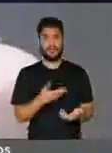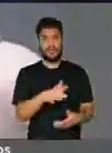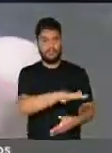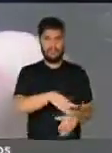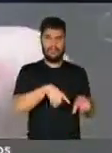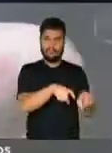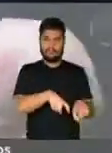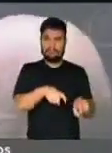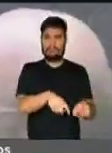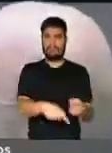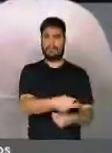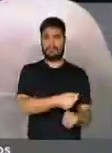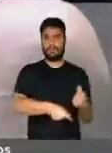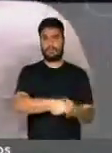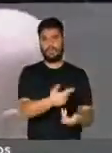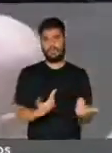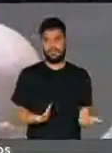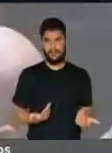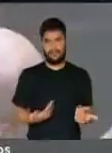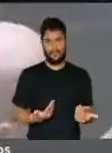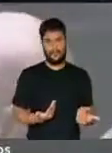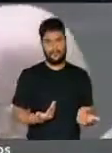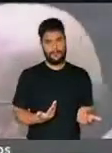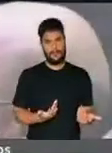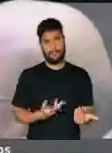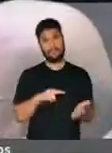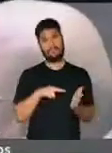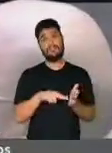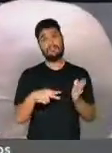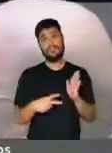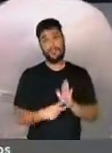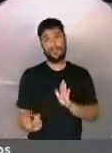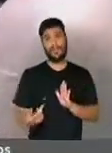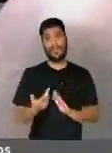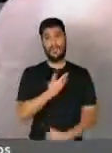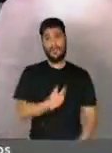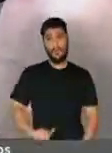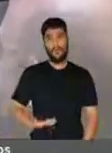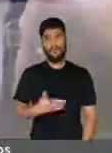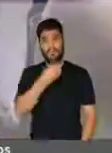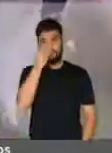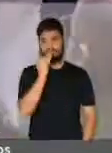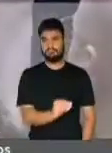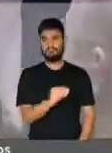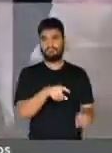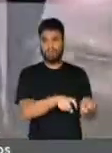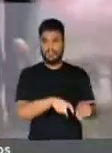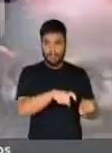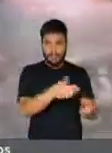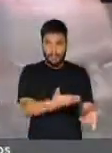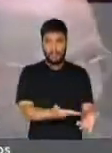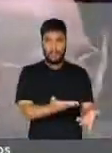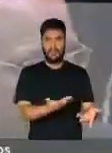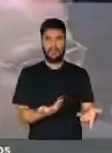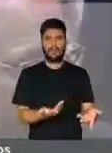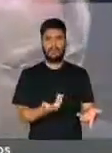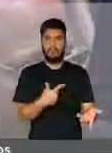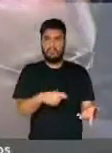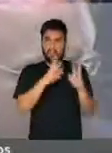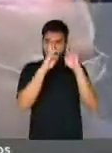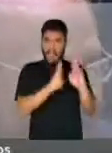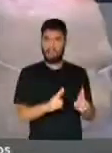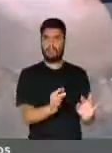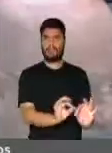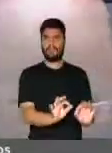do agronegócio. Está demonstrado quanto o governo trata a economia rural deste país de forma